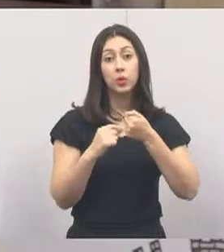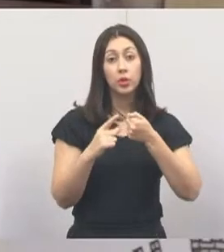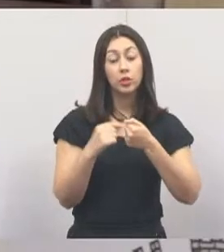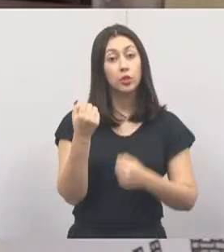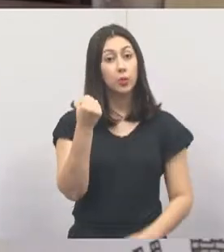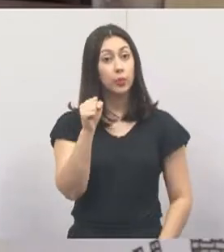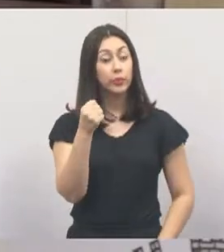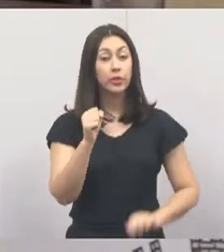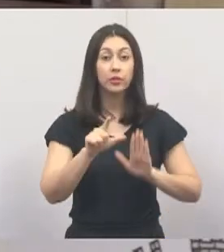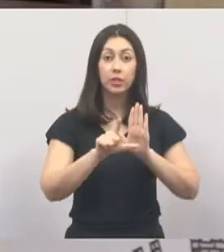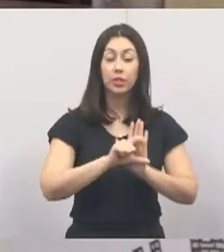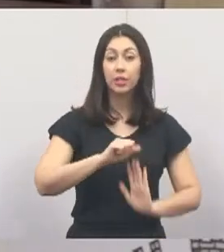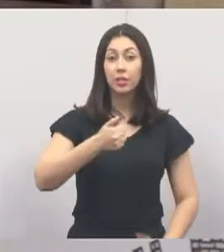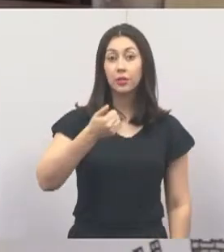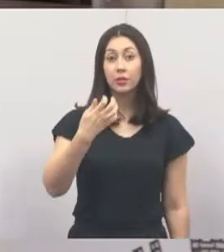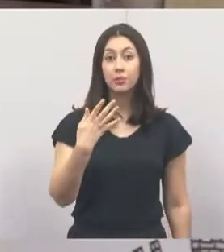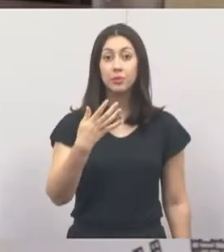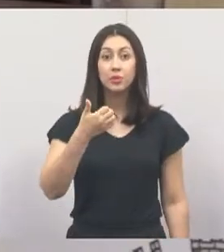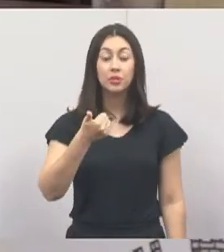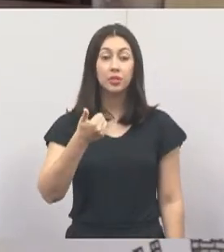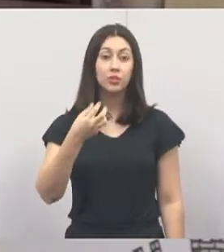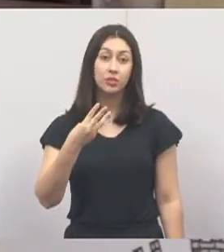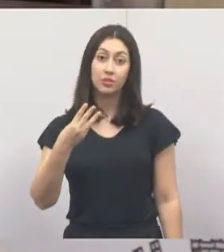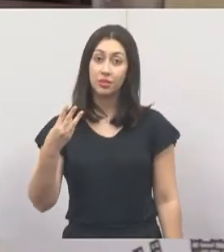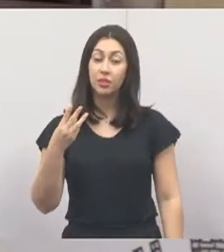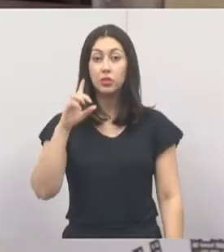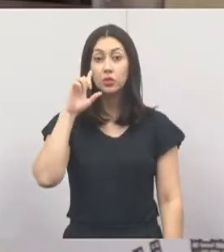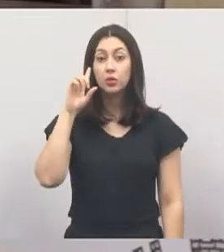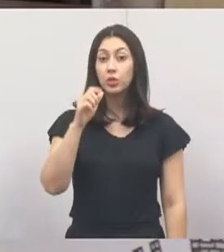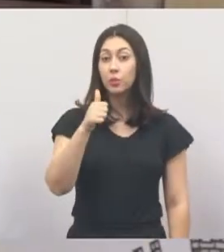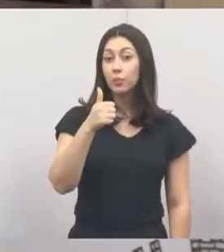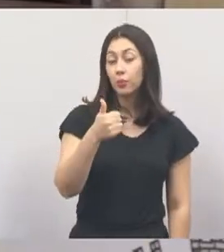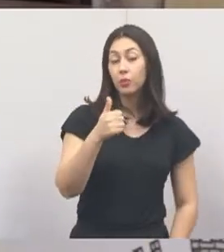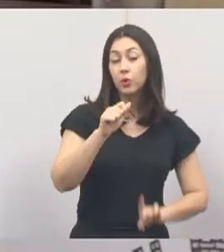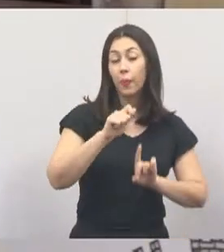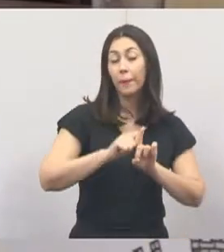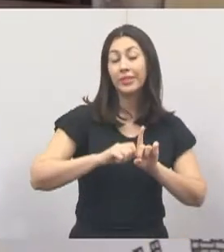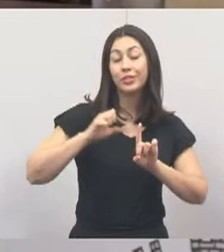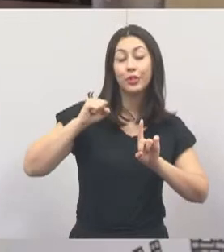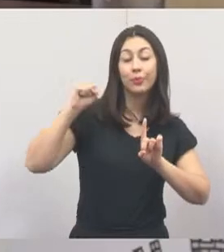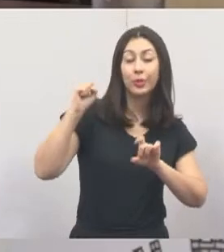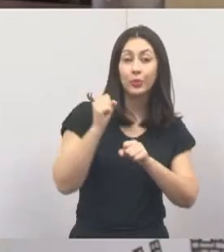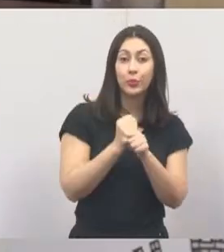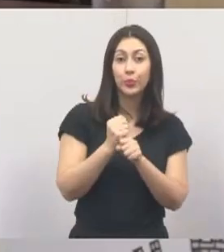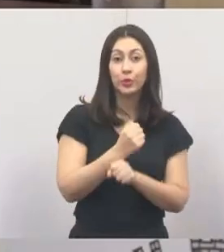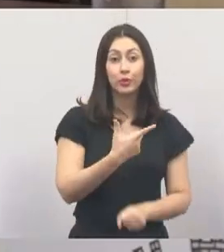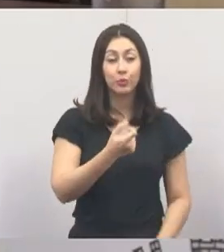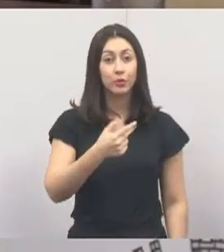nº 14.133, de 1º de abril de 2021.